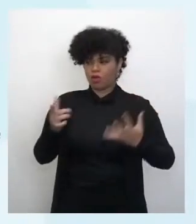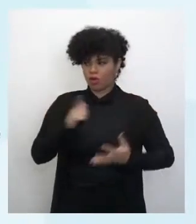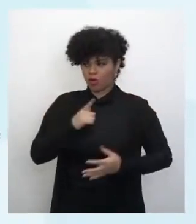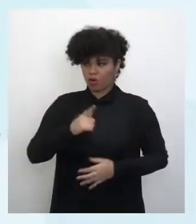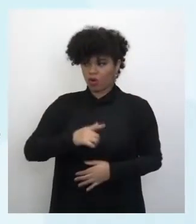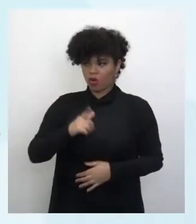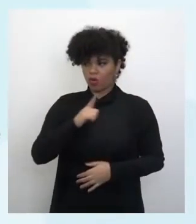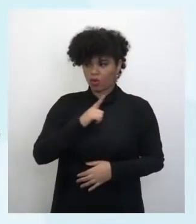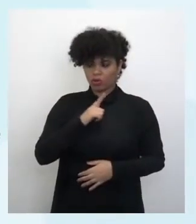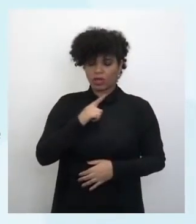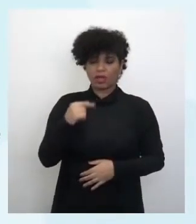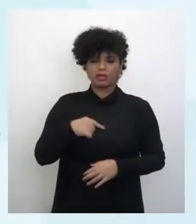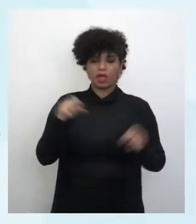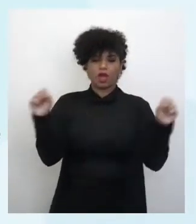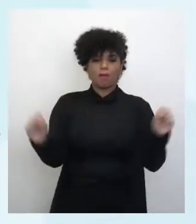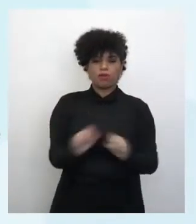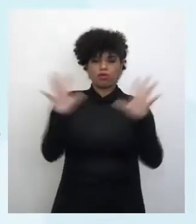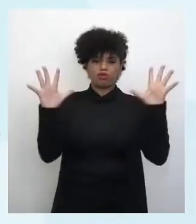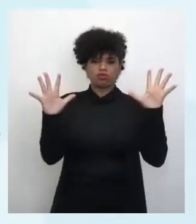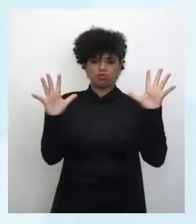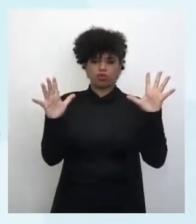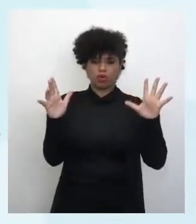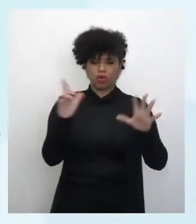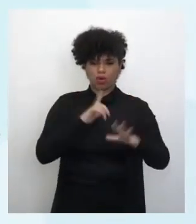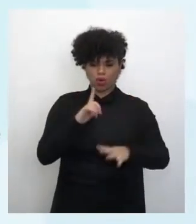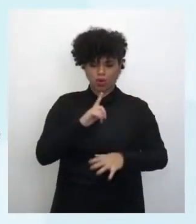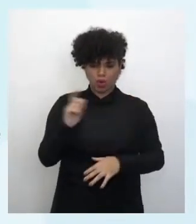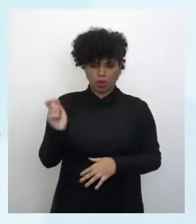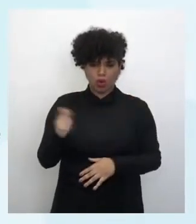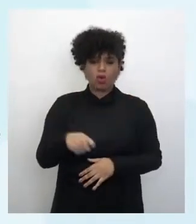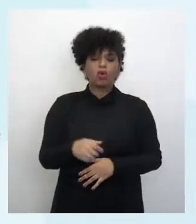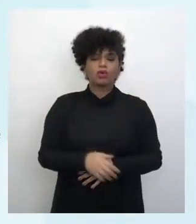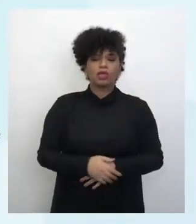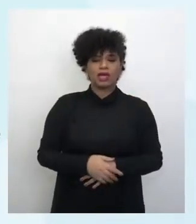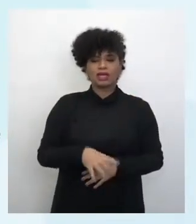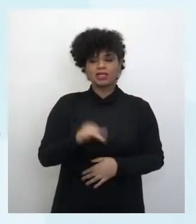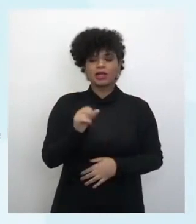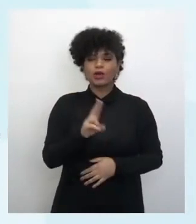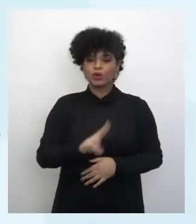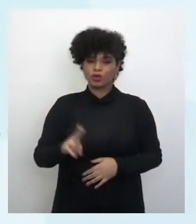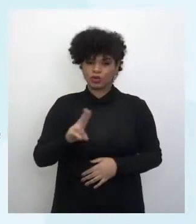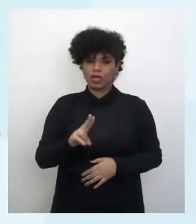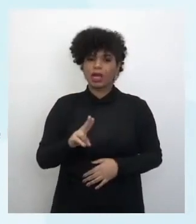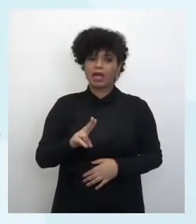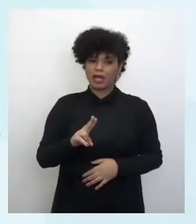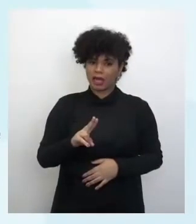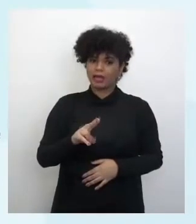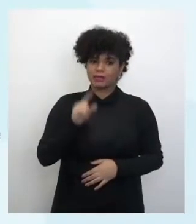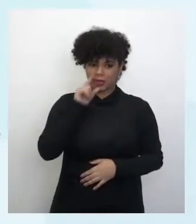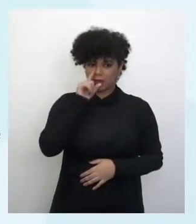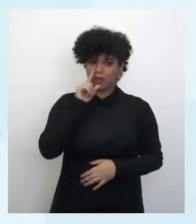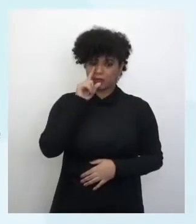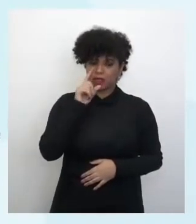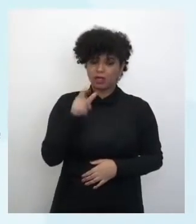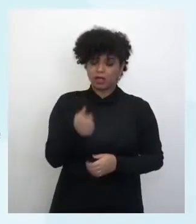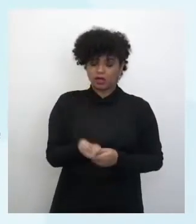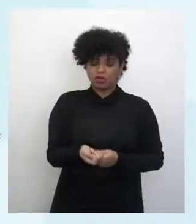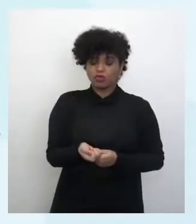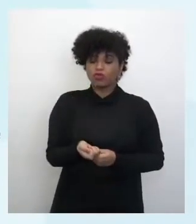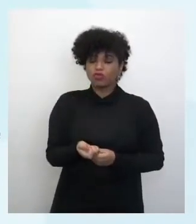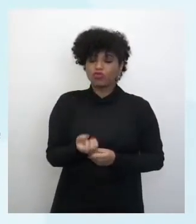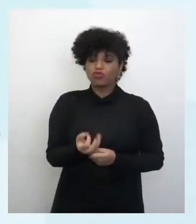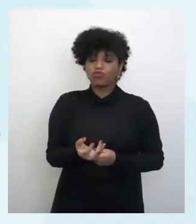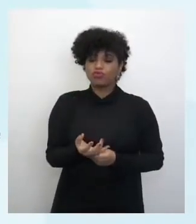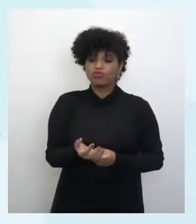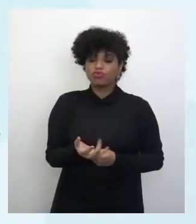uma explosão, então, primordial não. E dependendo, se você for usar chama também, tem que ser chama controlada, tem que ser